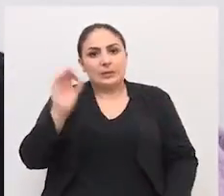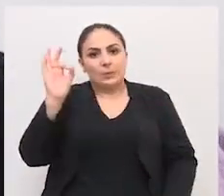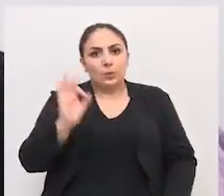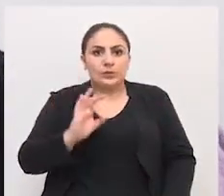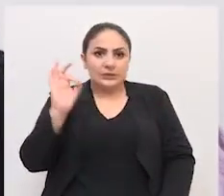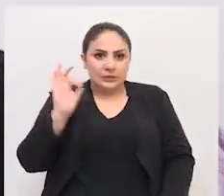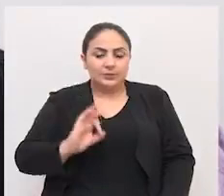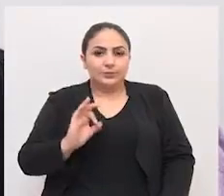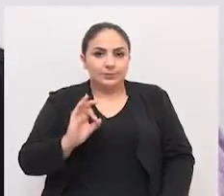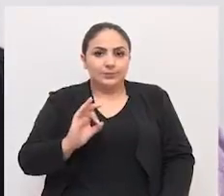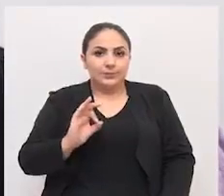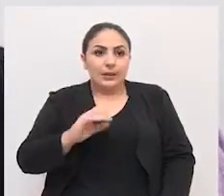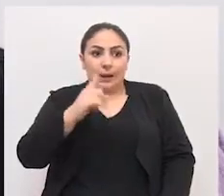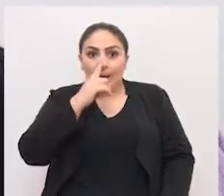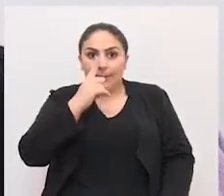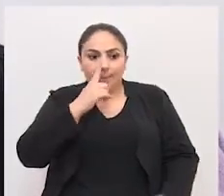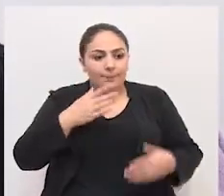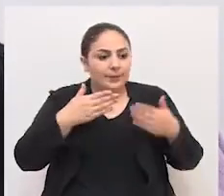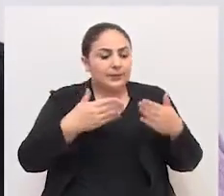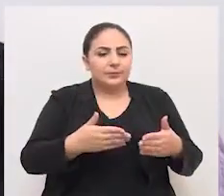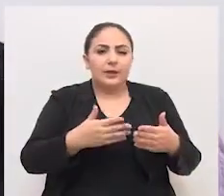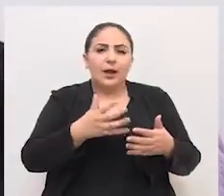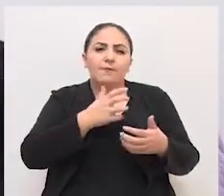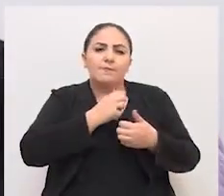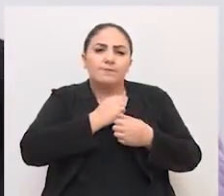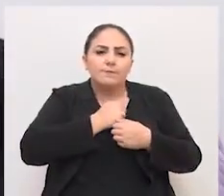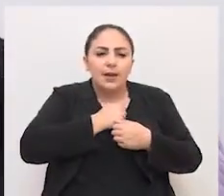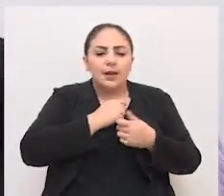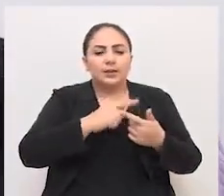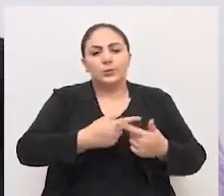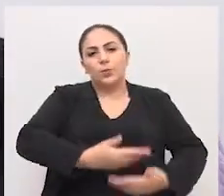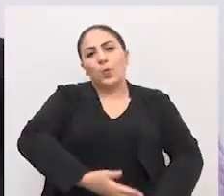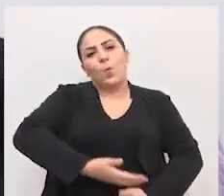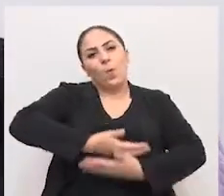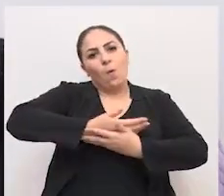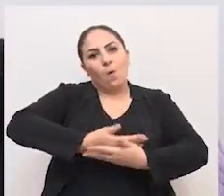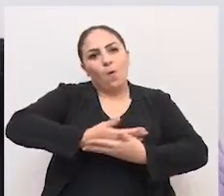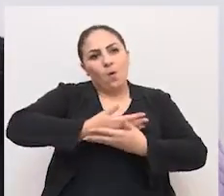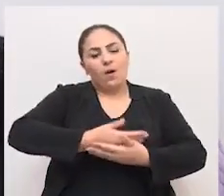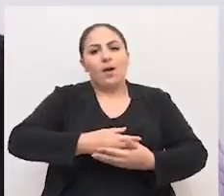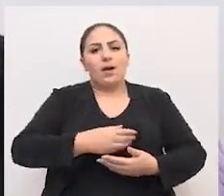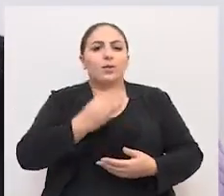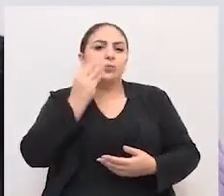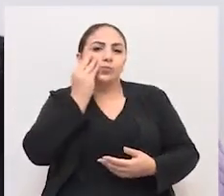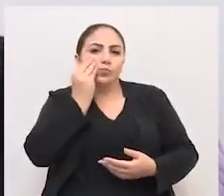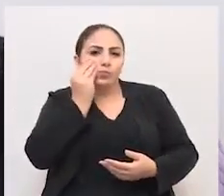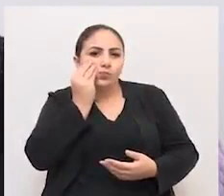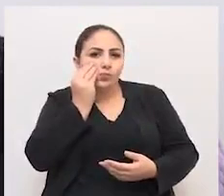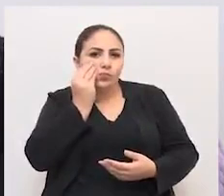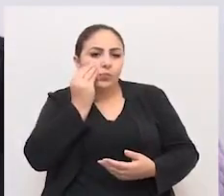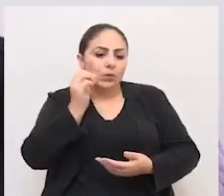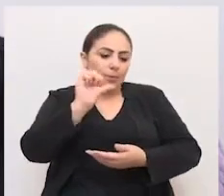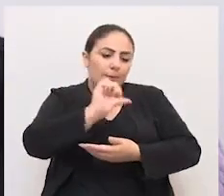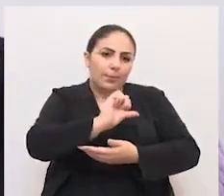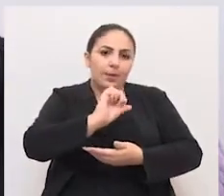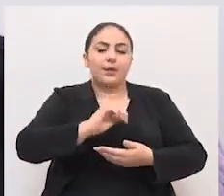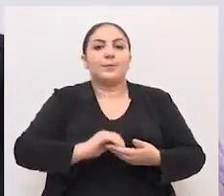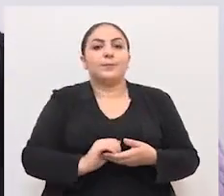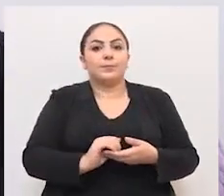Exige 100%. Que a mãe dê afeto, muito colo, muito